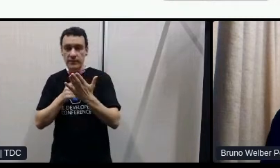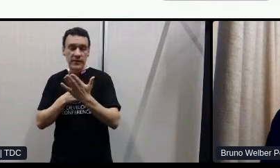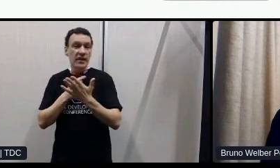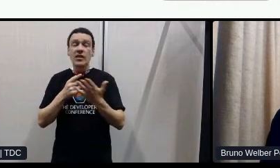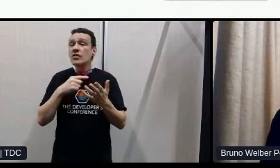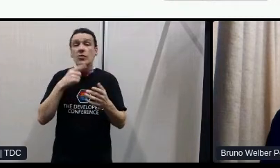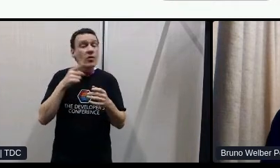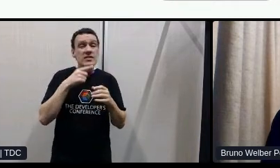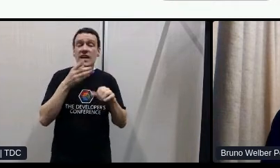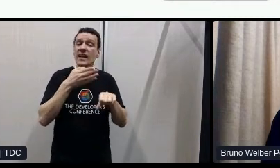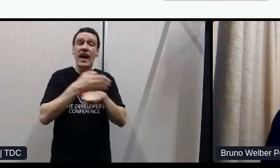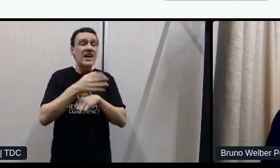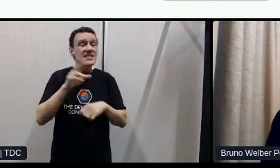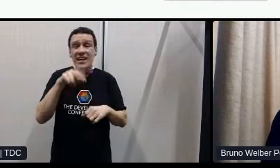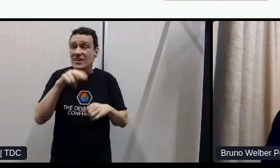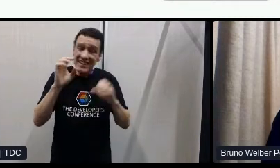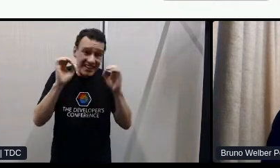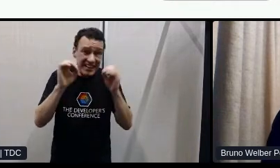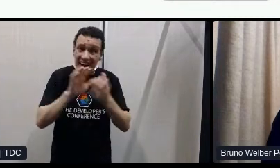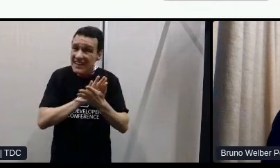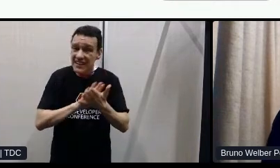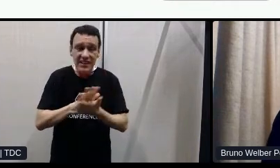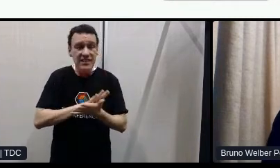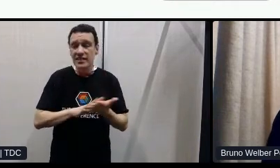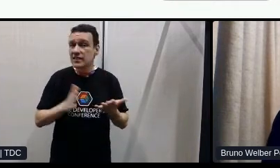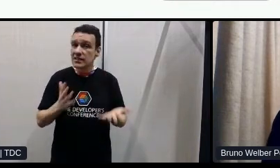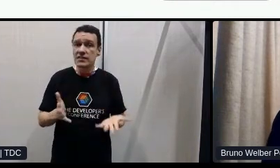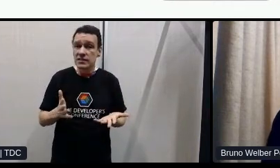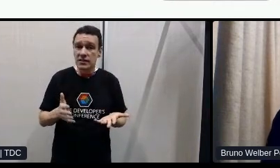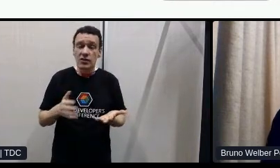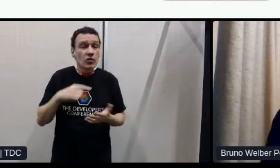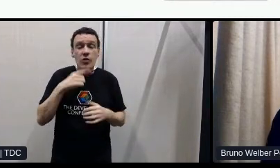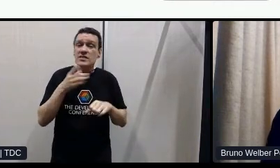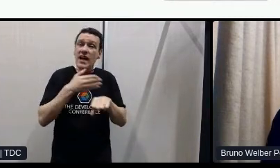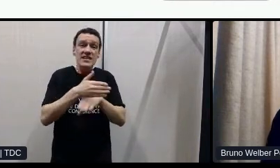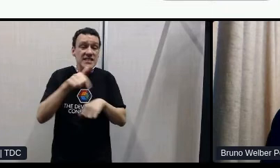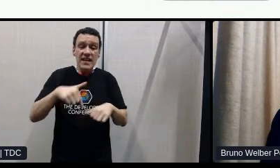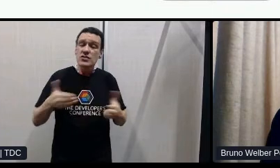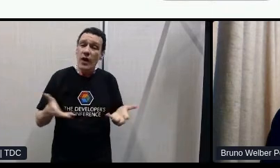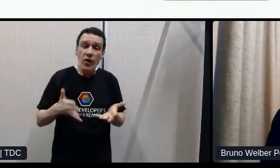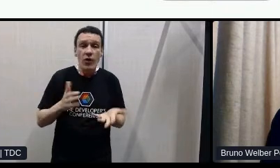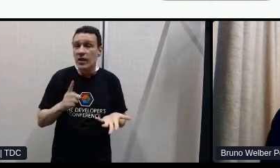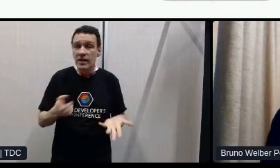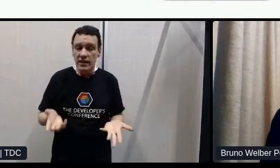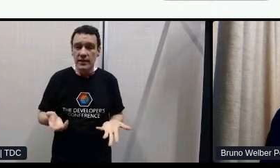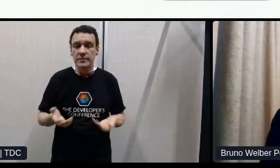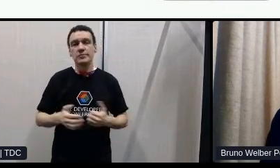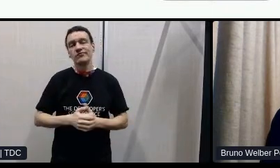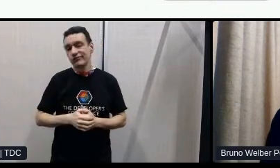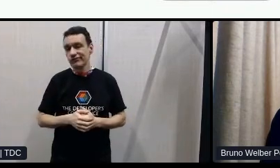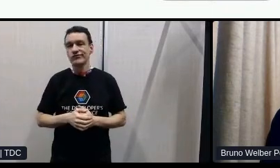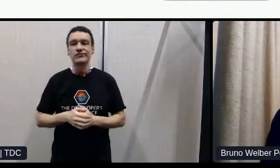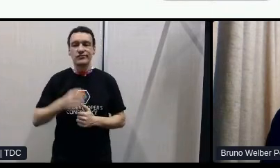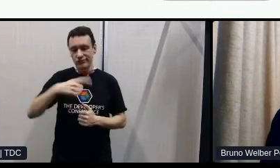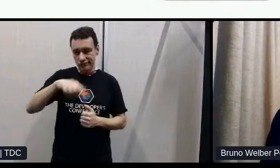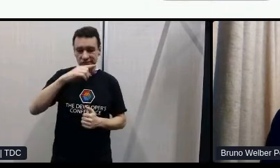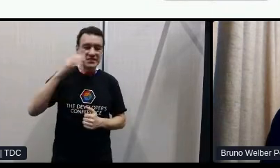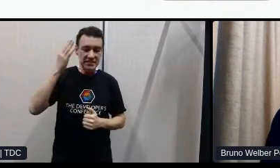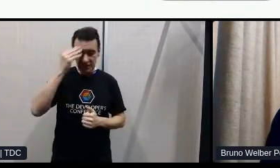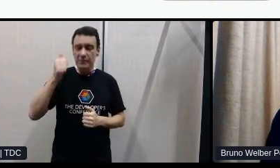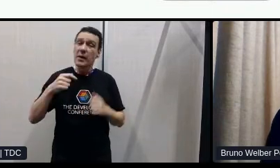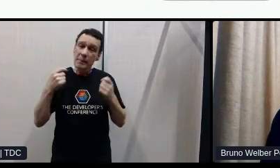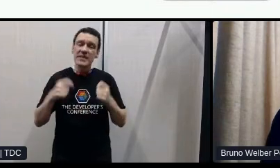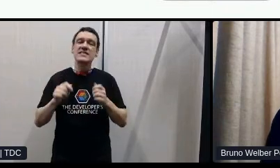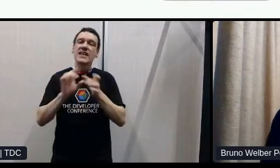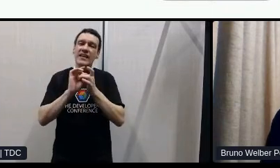acesso. Ou por mero acaso do destino vão ter acesso em algum momento. Logo, a gente sabe que a gente precisa de garantir o acesso utilizando